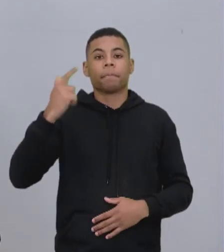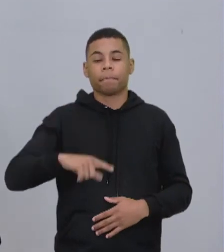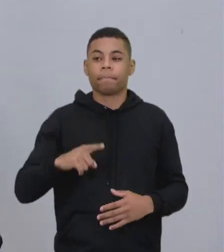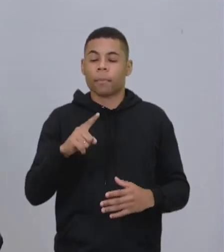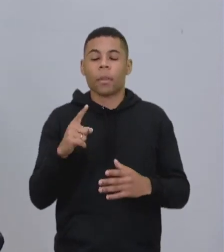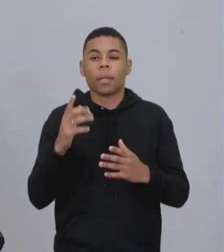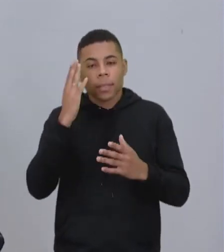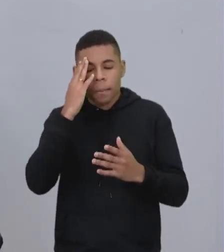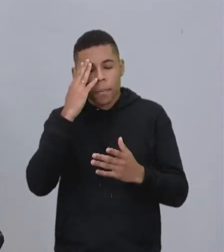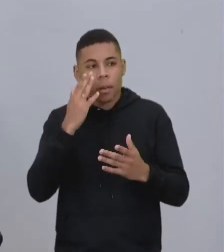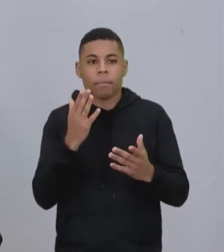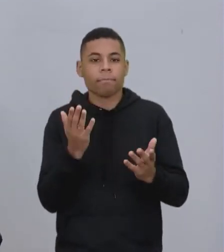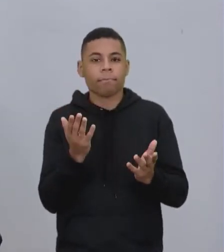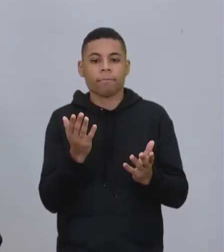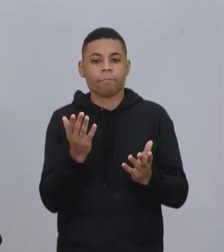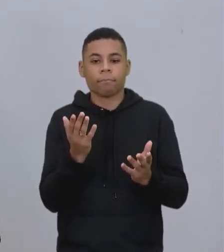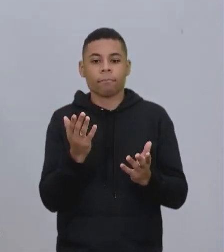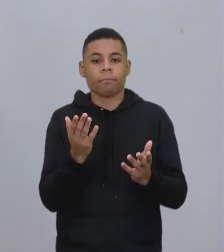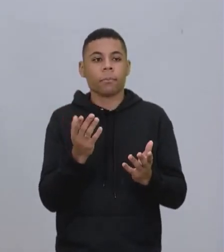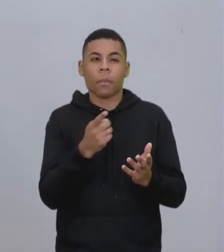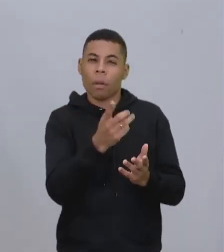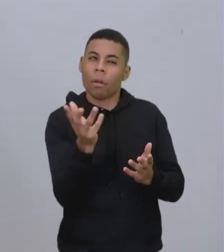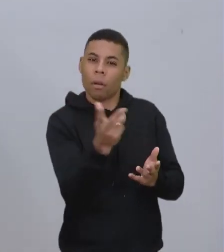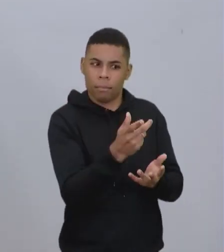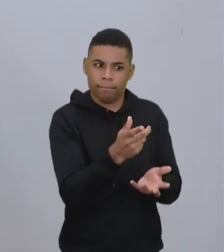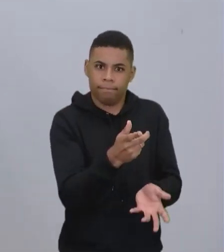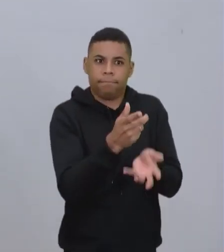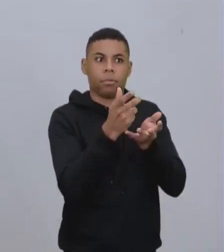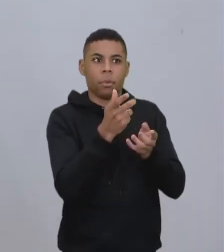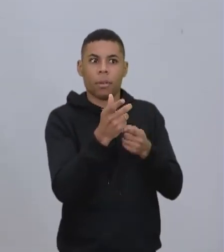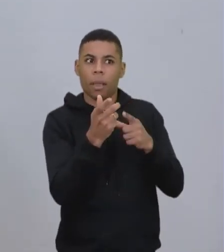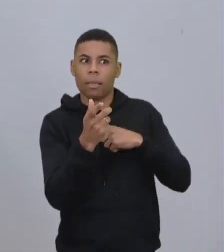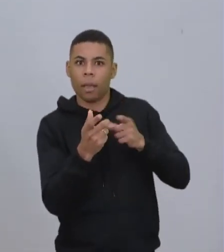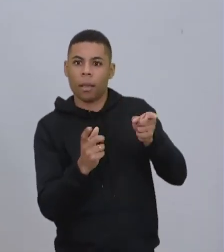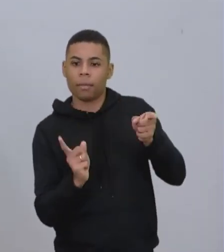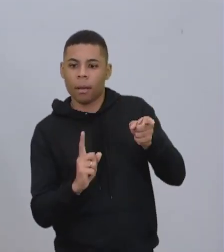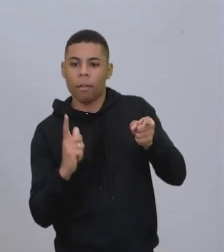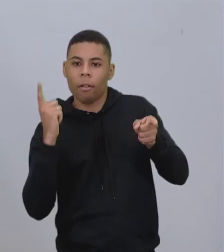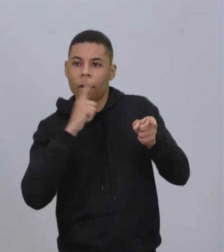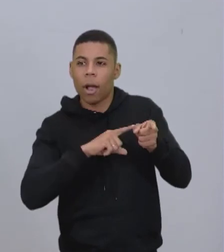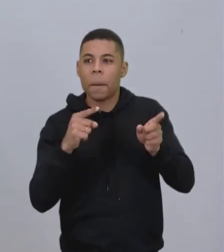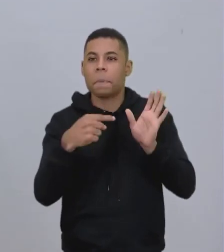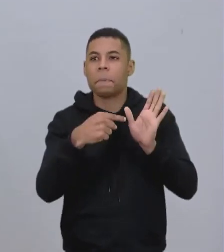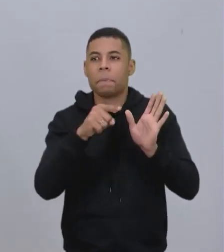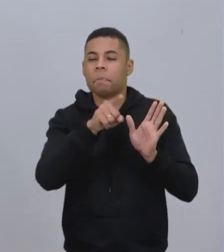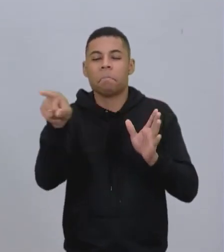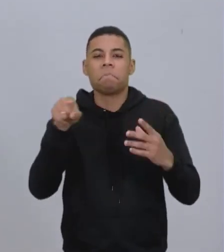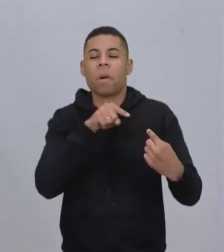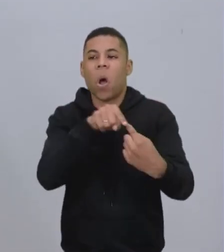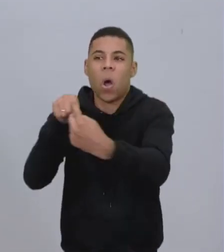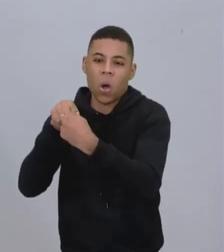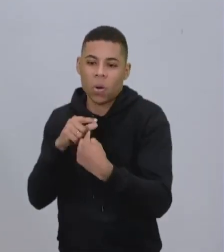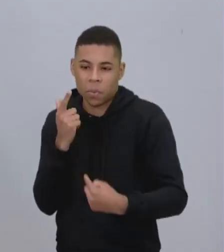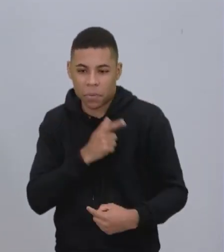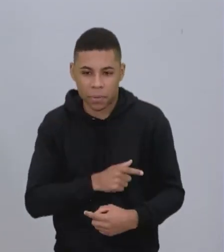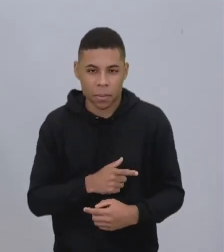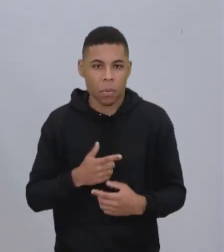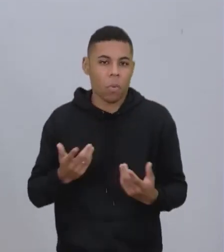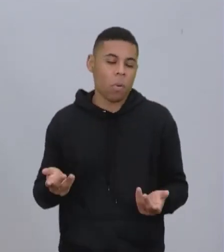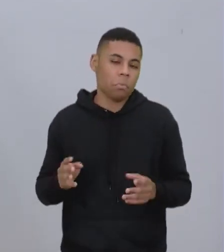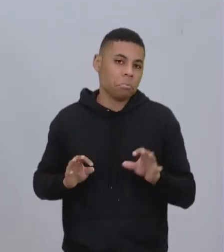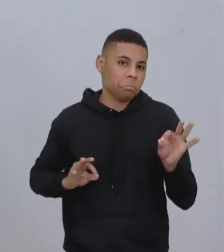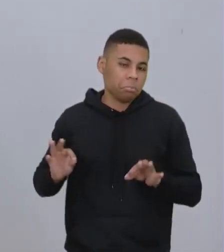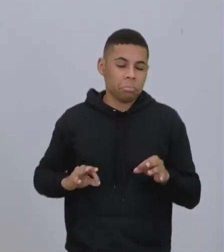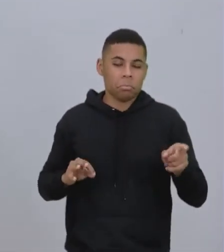ênfase ao tipo de persuasão, né, que foi utilizado para alcançar o público-alvo, para desenvolver a construção